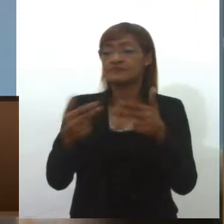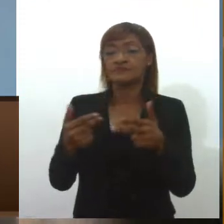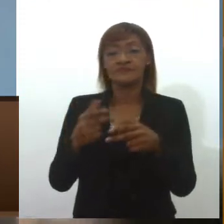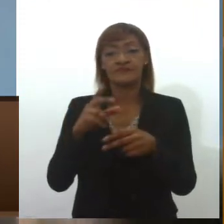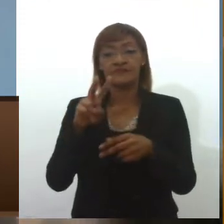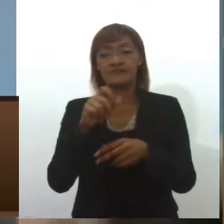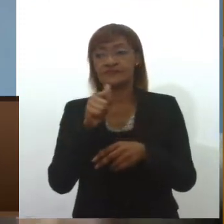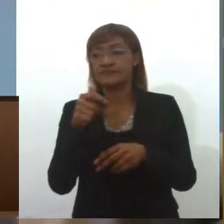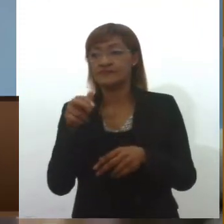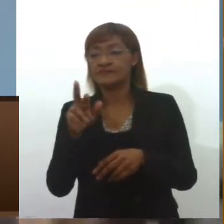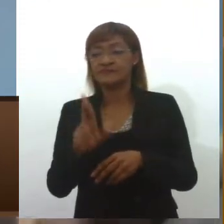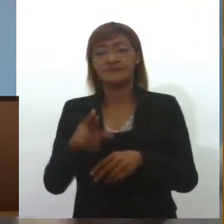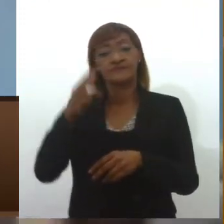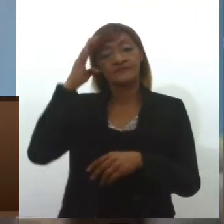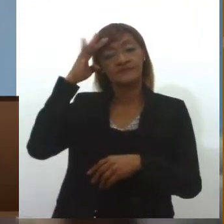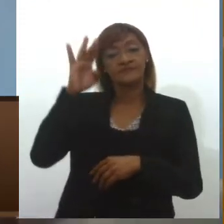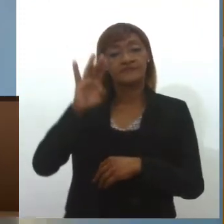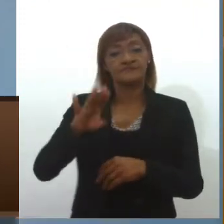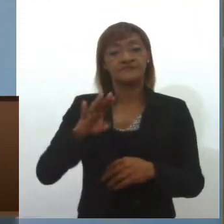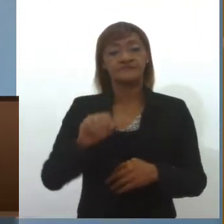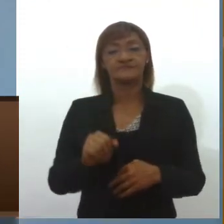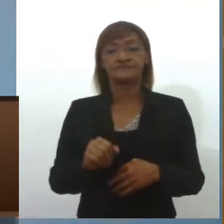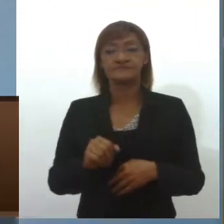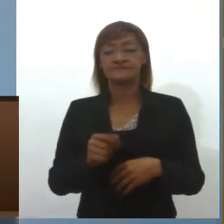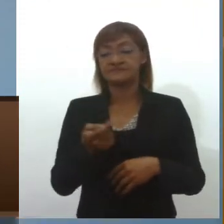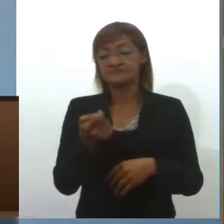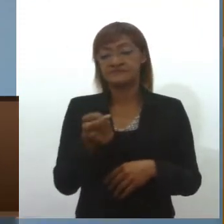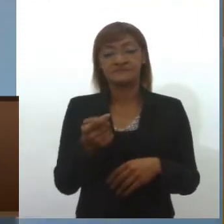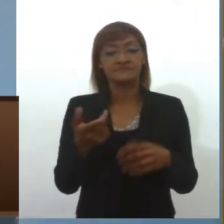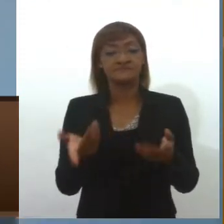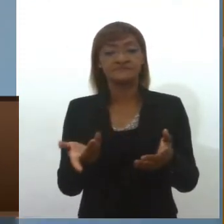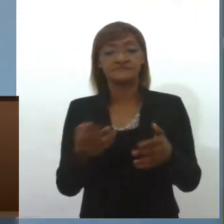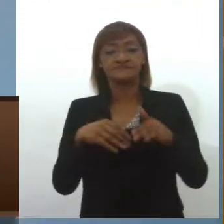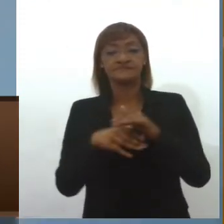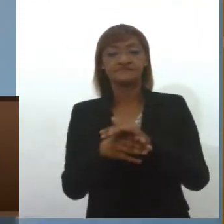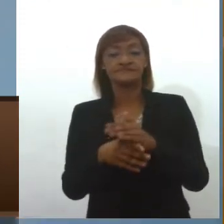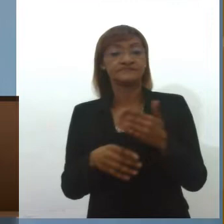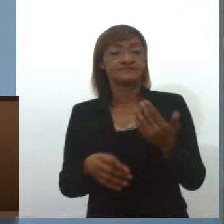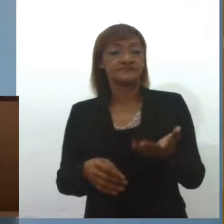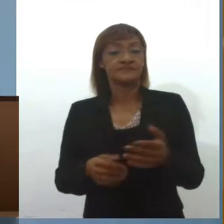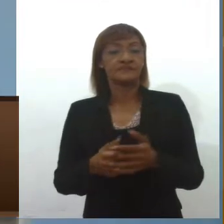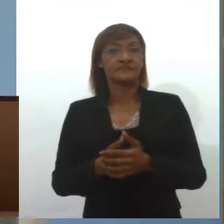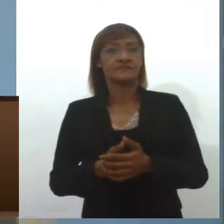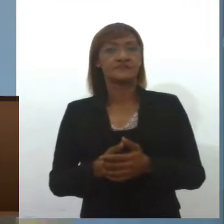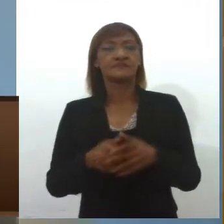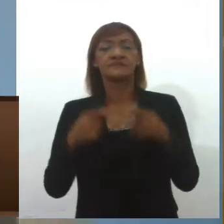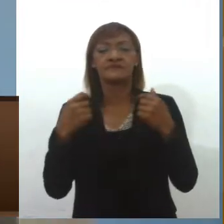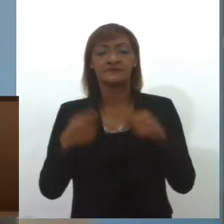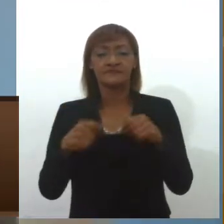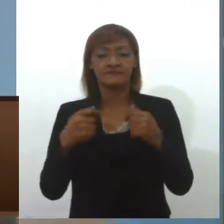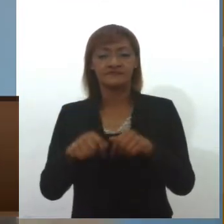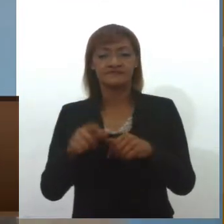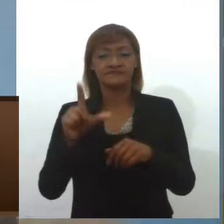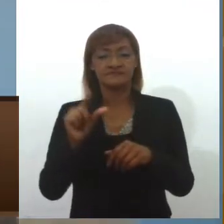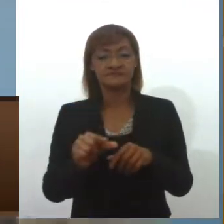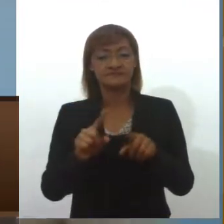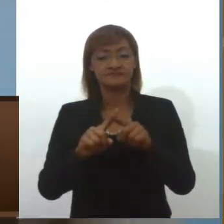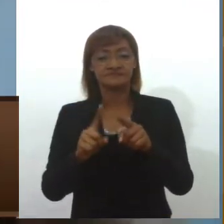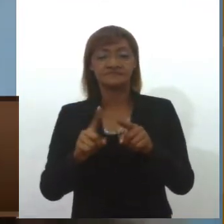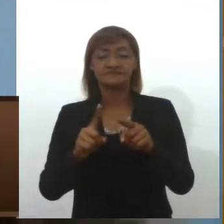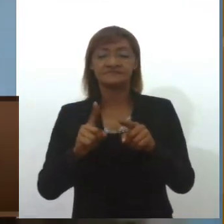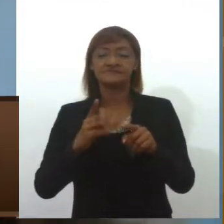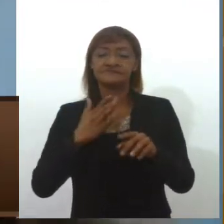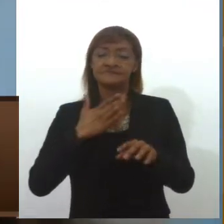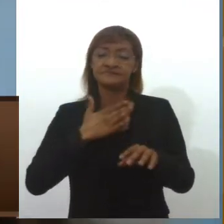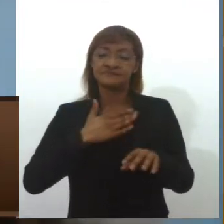obviamente, principalmente aqueles mercados que têm poucos produtores, se valem disso. E se é necessário reduzir, isso pode ser feito de forma mais lenta,